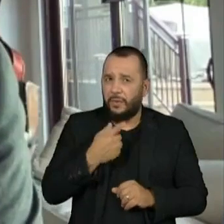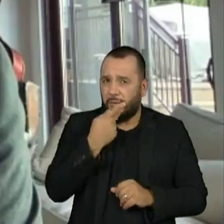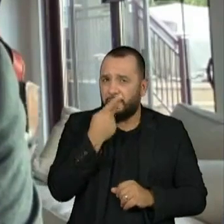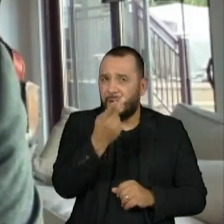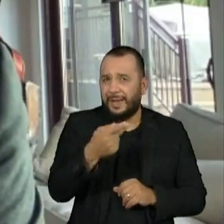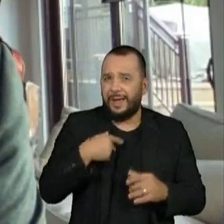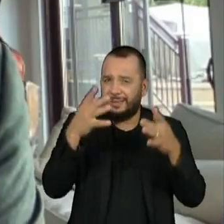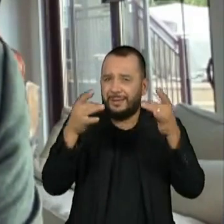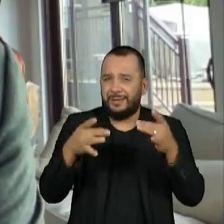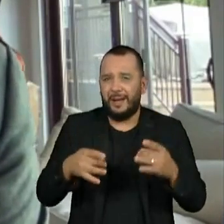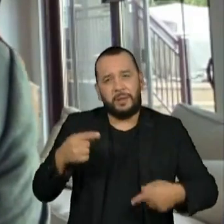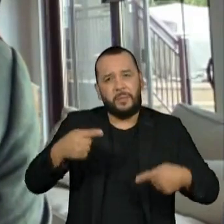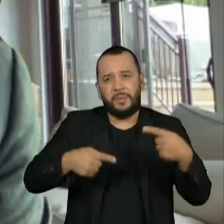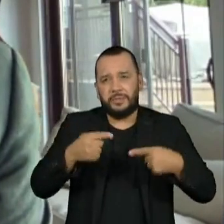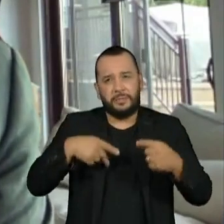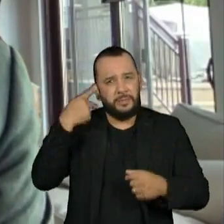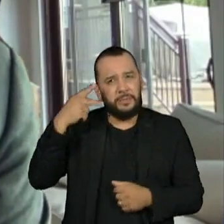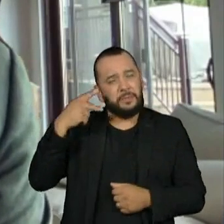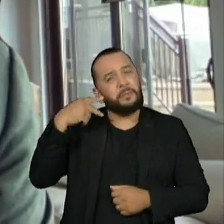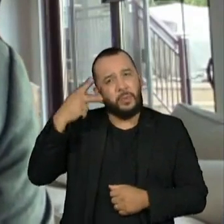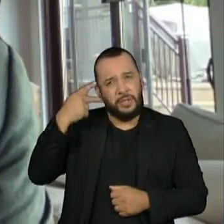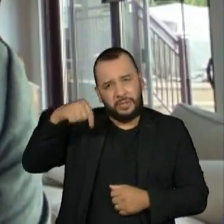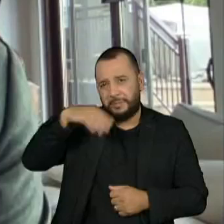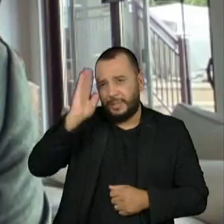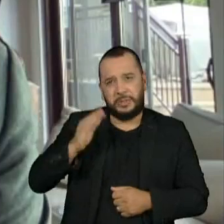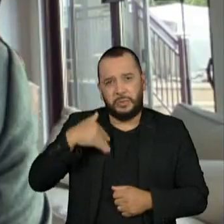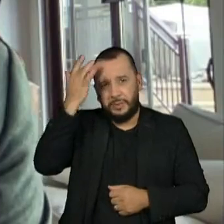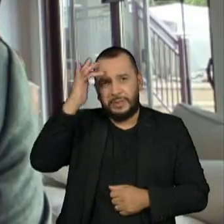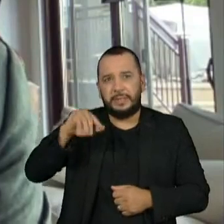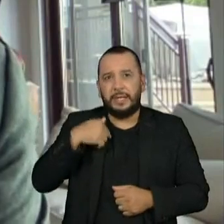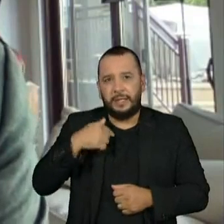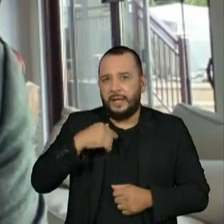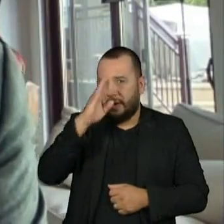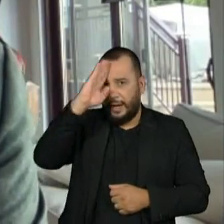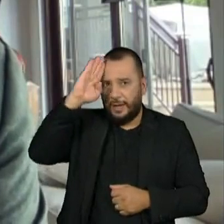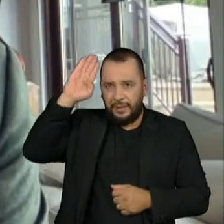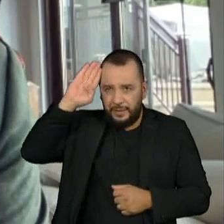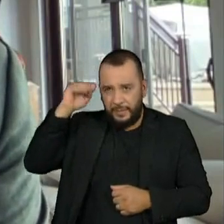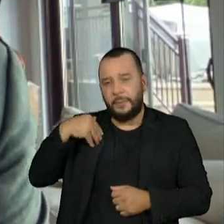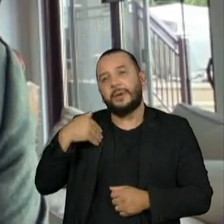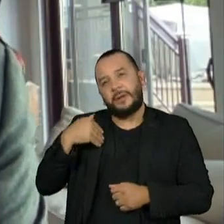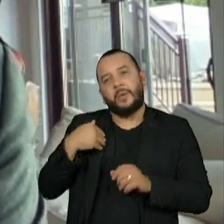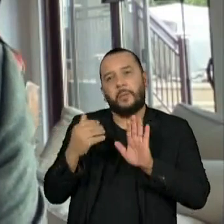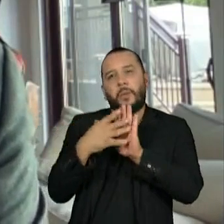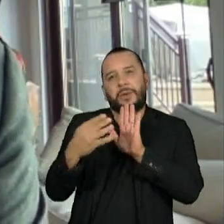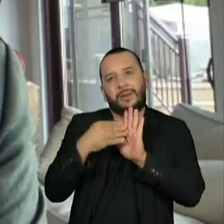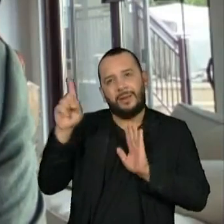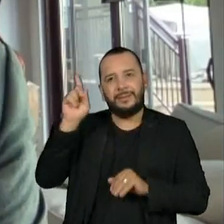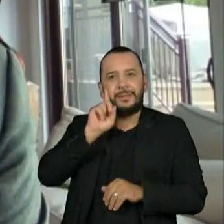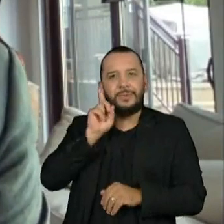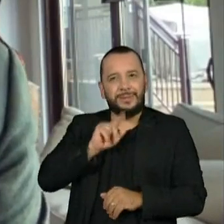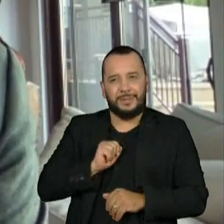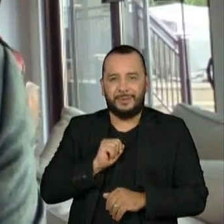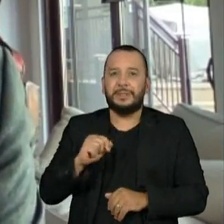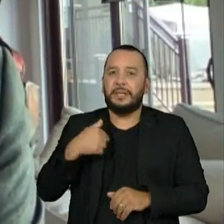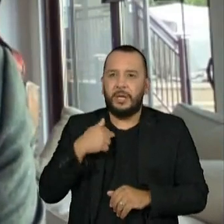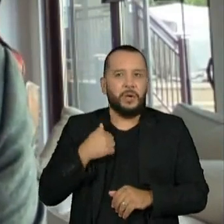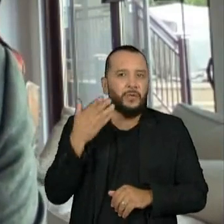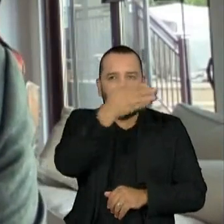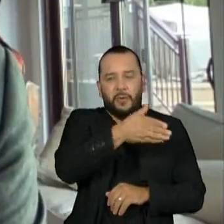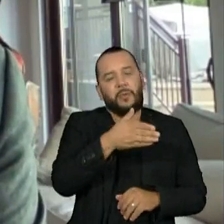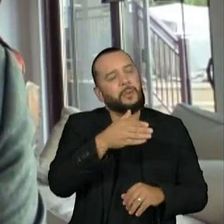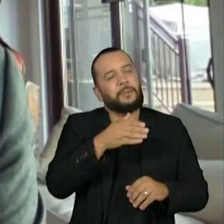the details of Brazilian politics. I'm an American-based academic and haven't been to Brazil